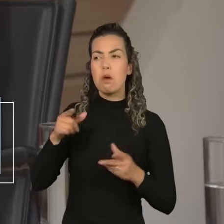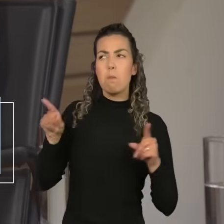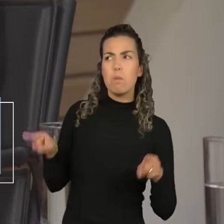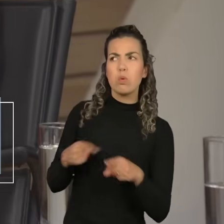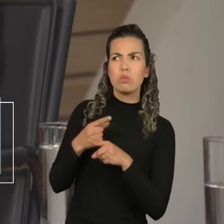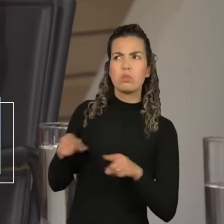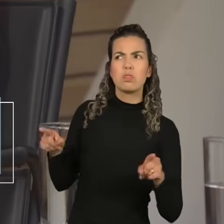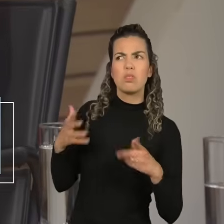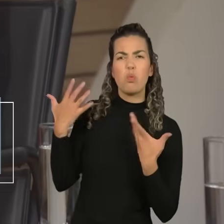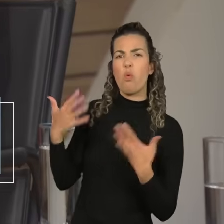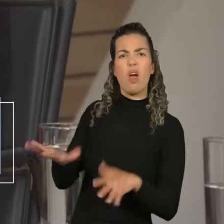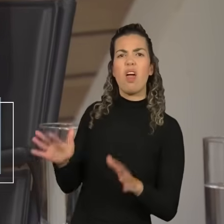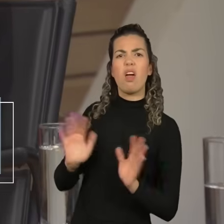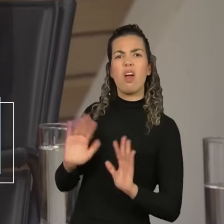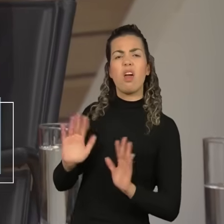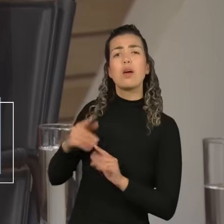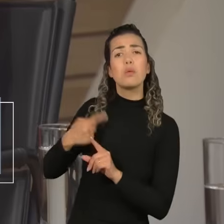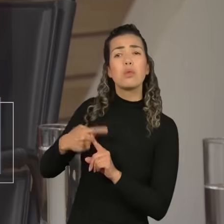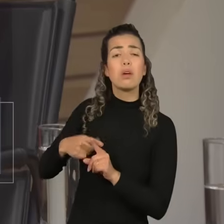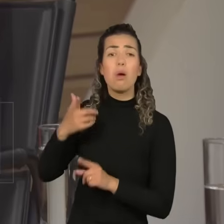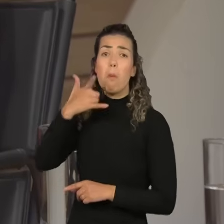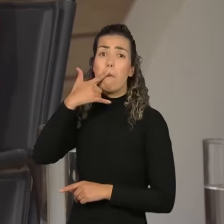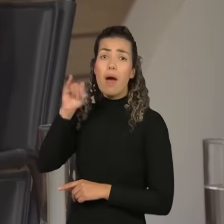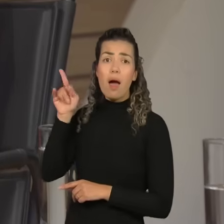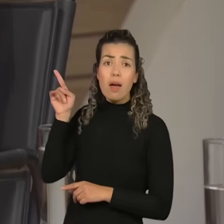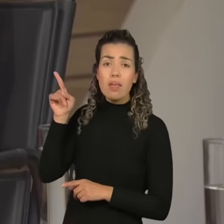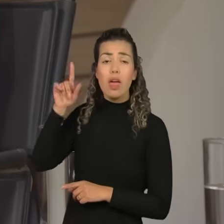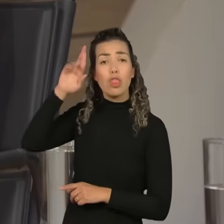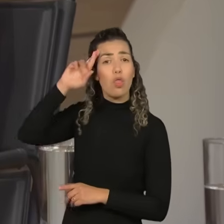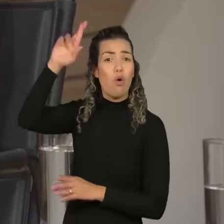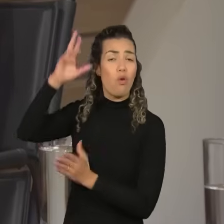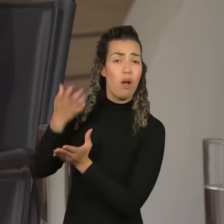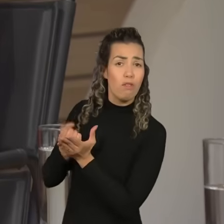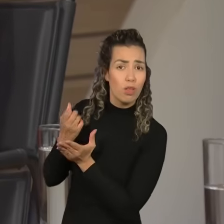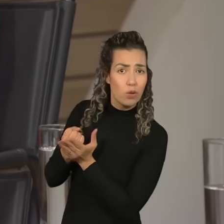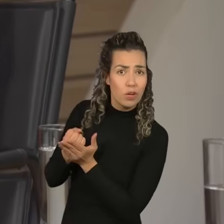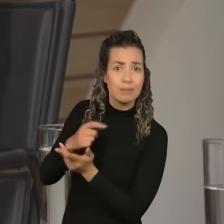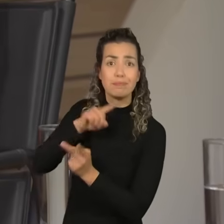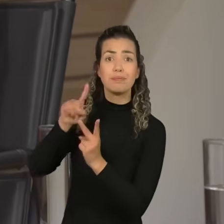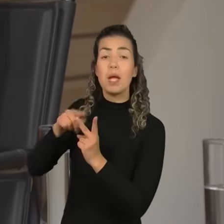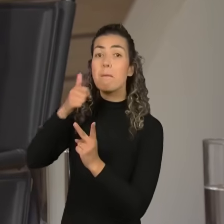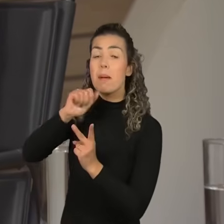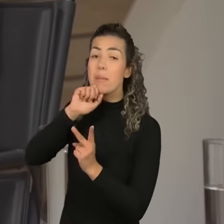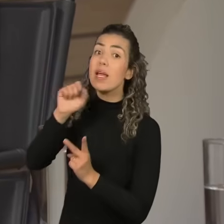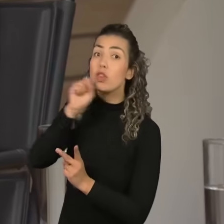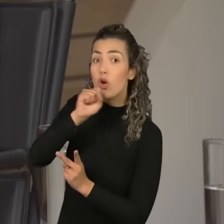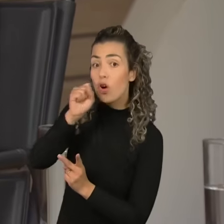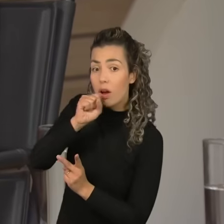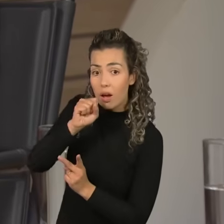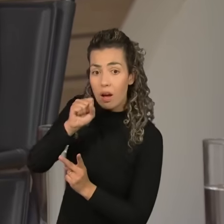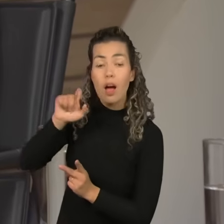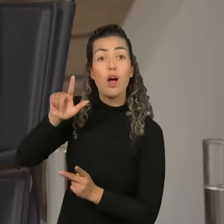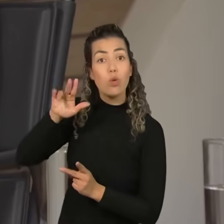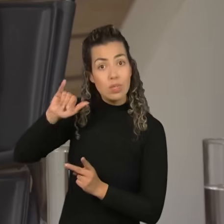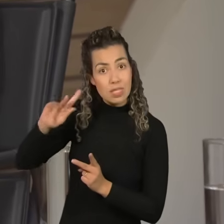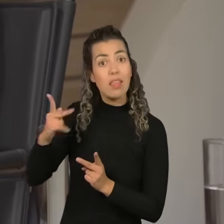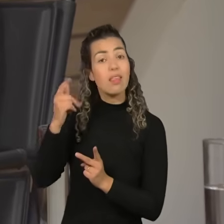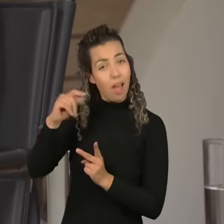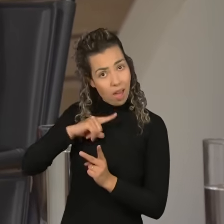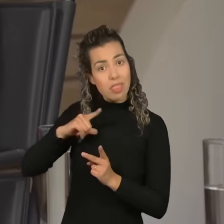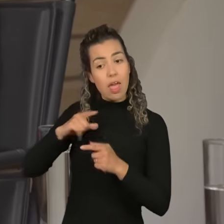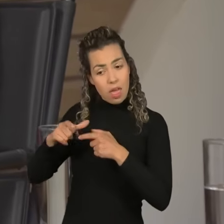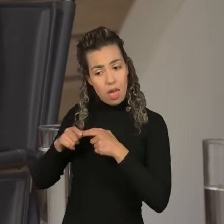O pai, dono de gravadora, e a mãe, cantora. A Lucinha, ela lançou discos antes do Cazuza se tornar um